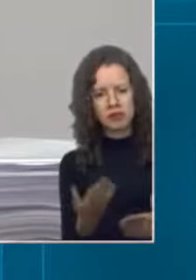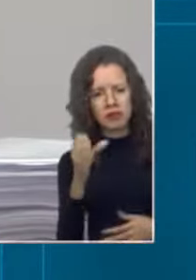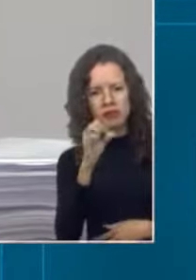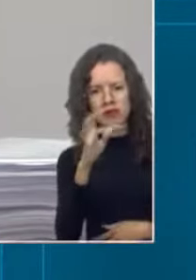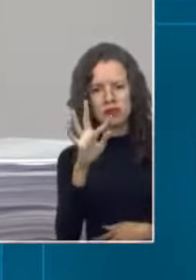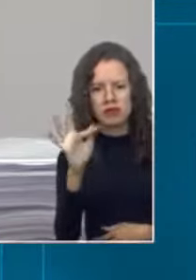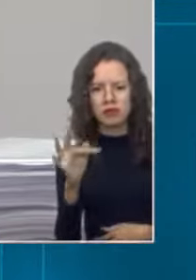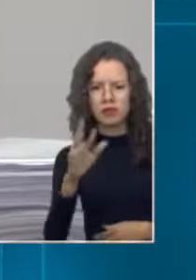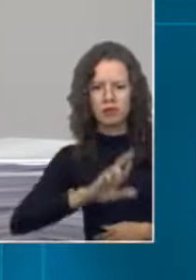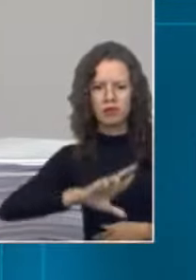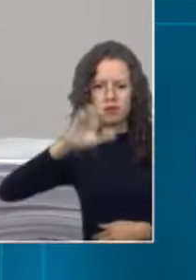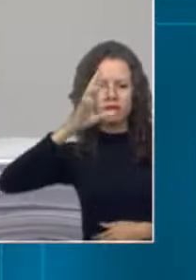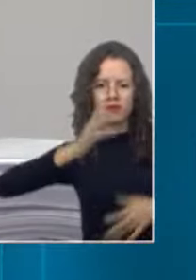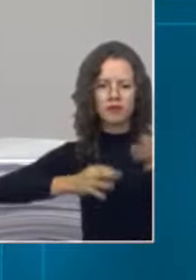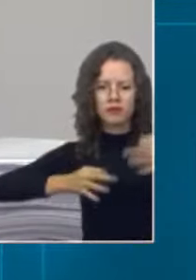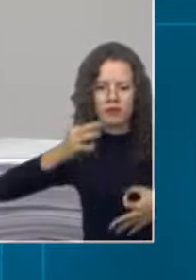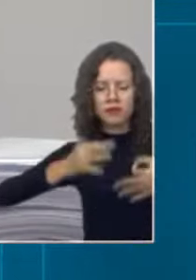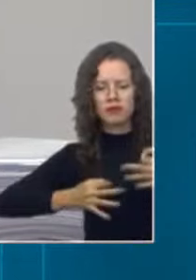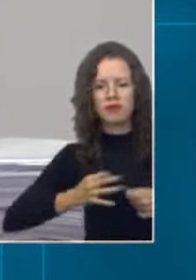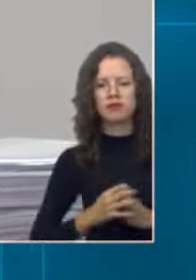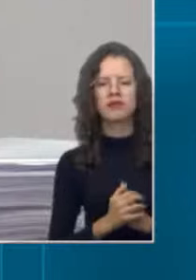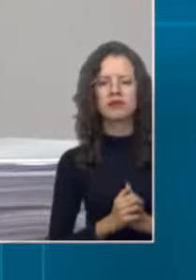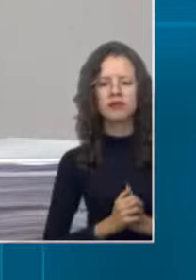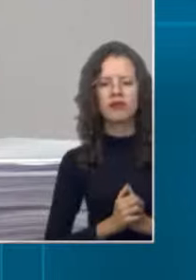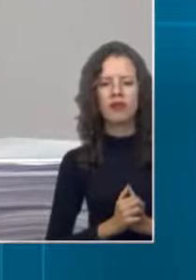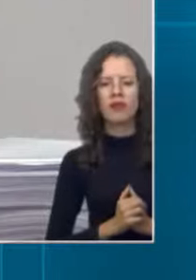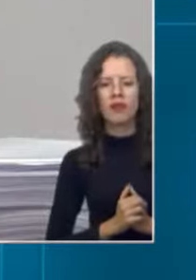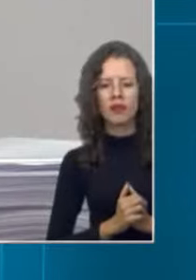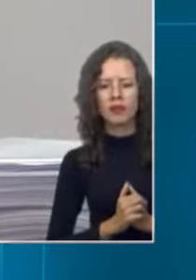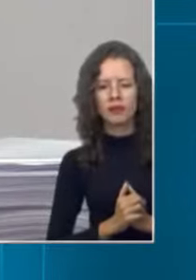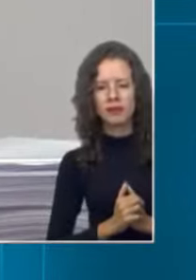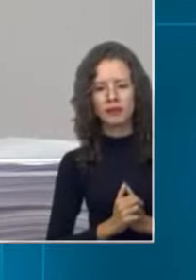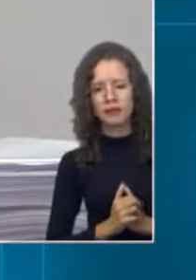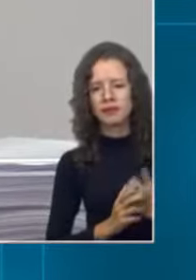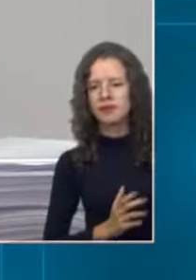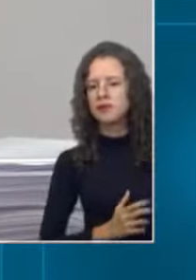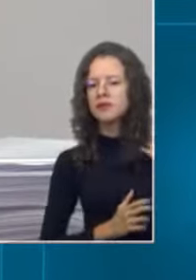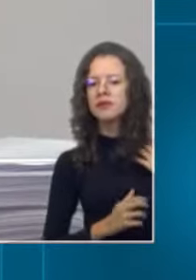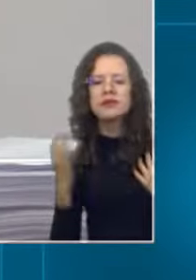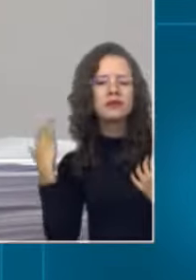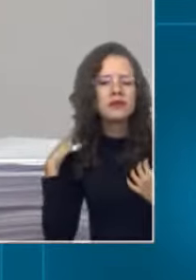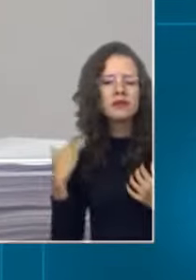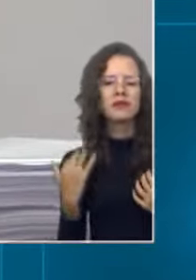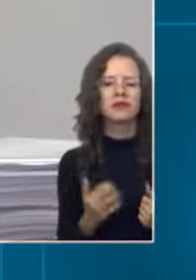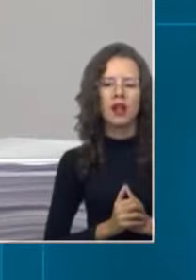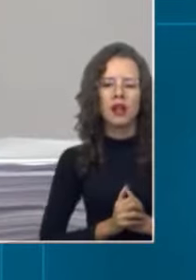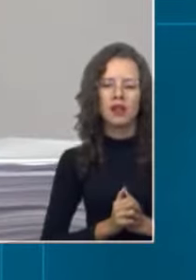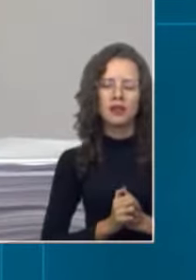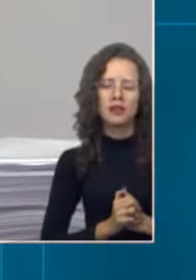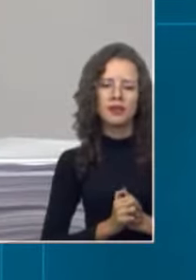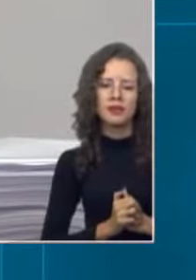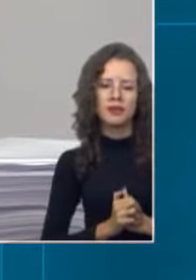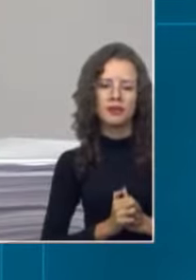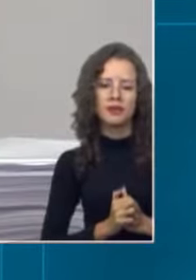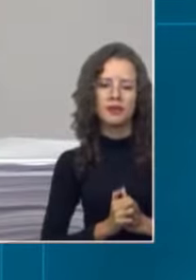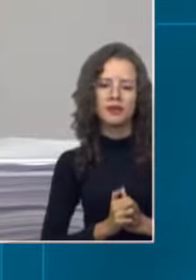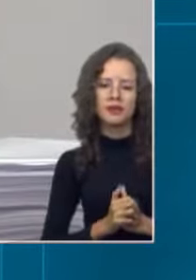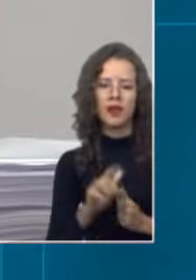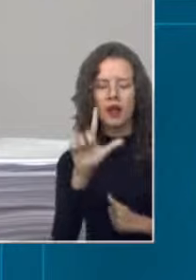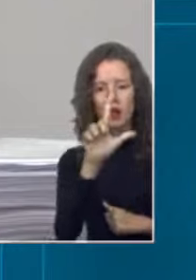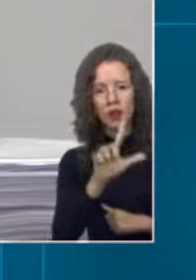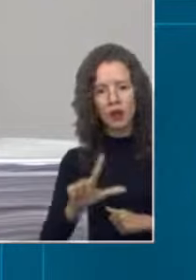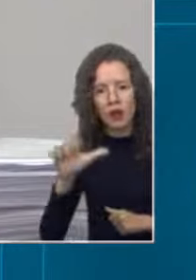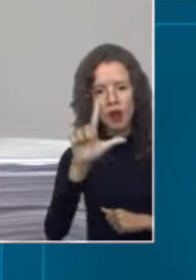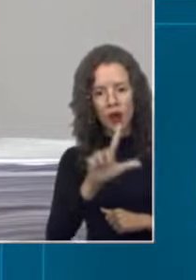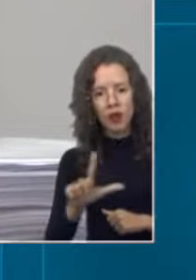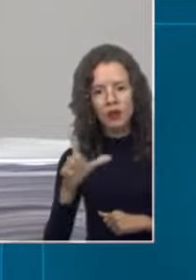congela recursos, desmonetiza canais, é algo que ele fez com Rodrigo Constantino, que fez com Alan dos Santos, enfim, é um